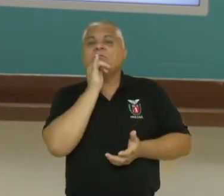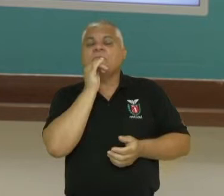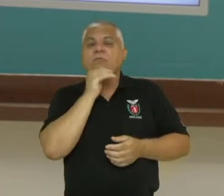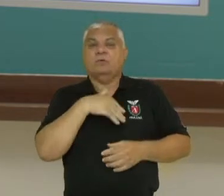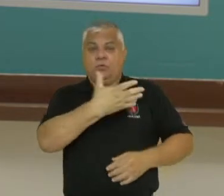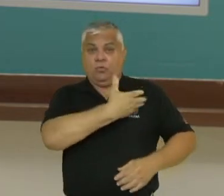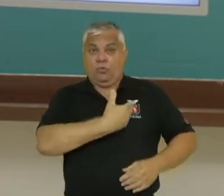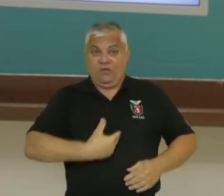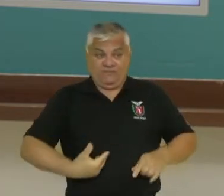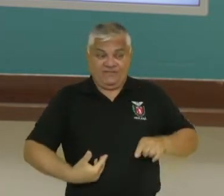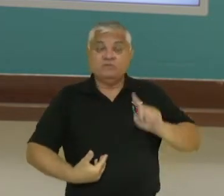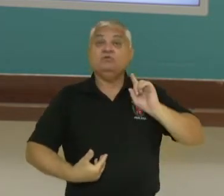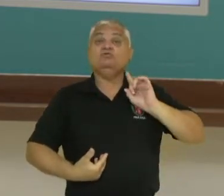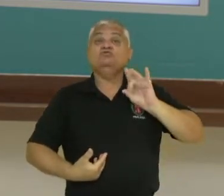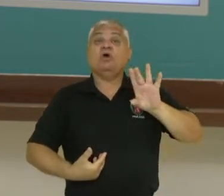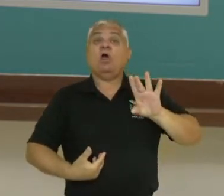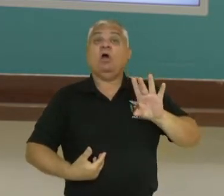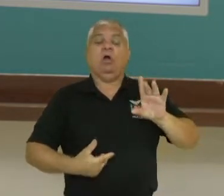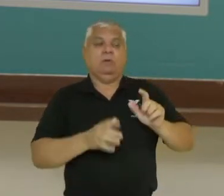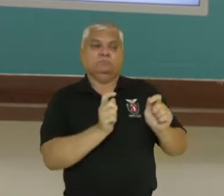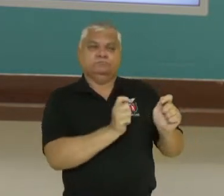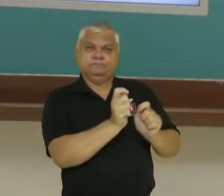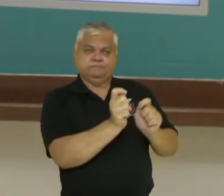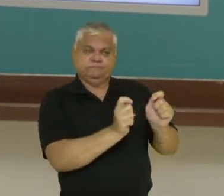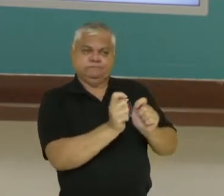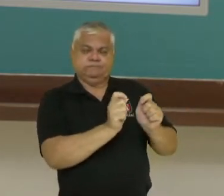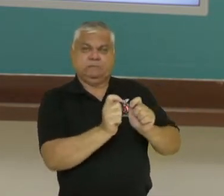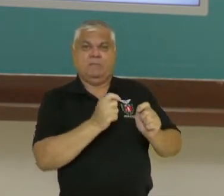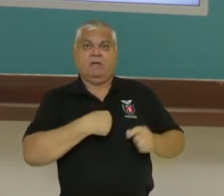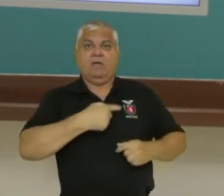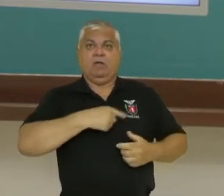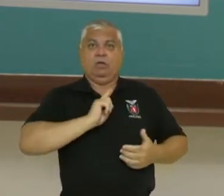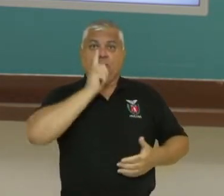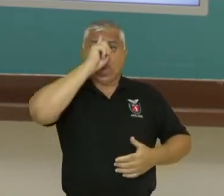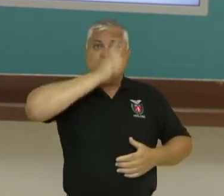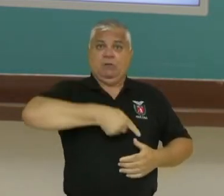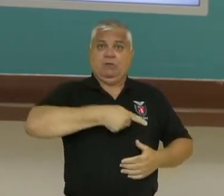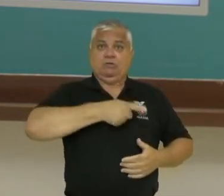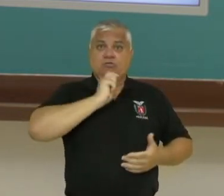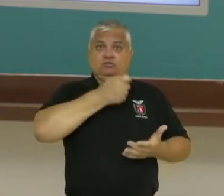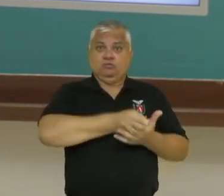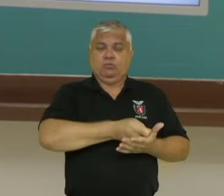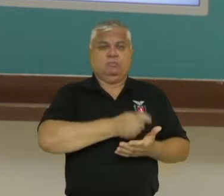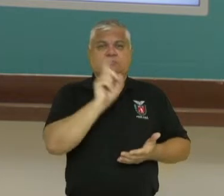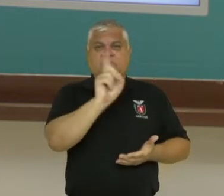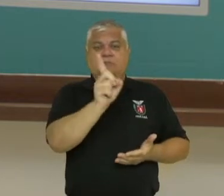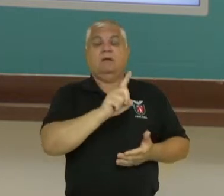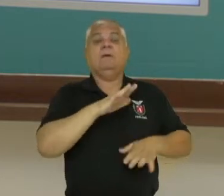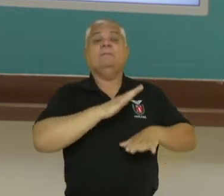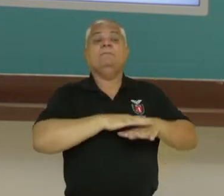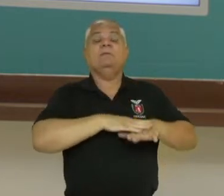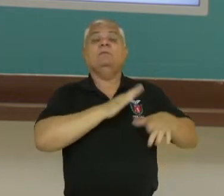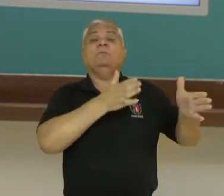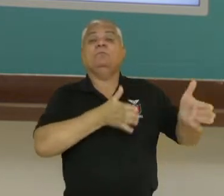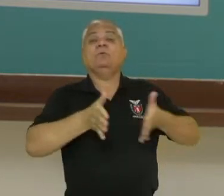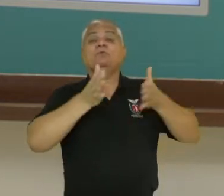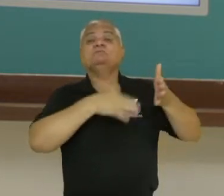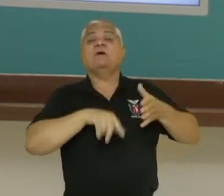Estado apenas controla, mas não detém os meios de produção. Quem detém os meios de produção